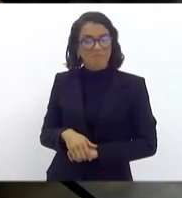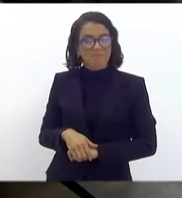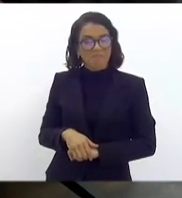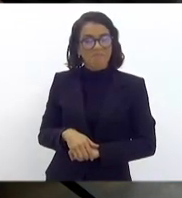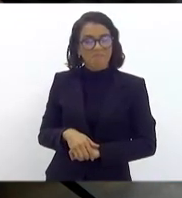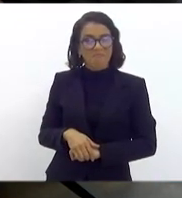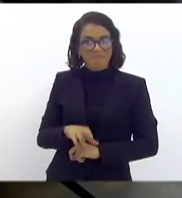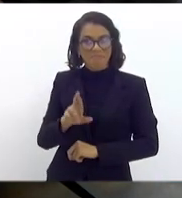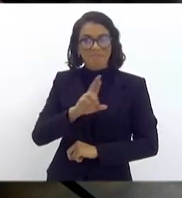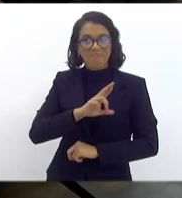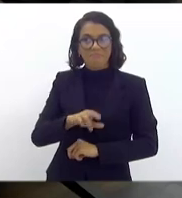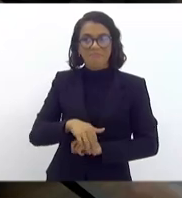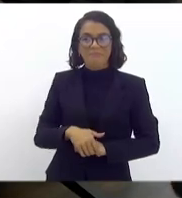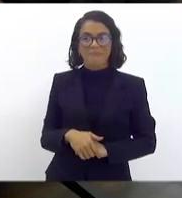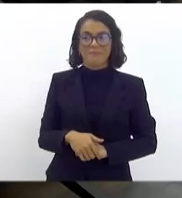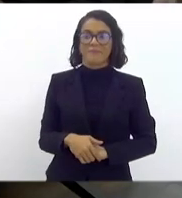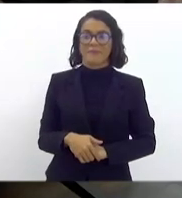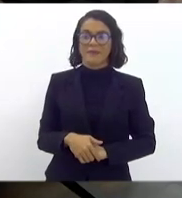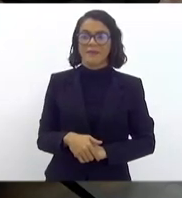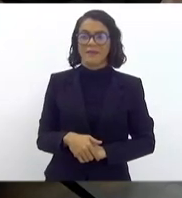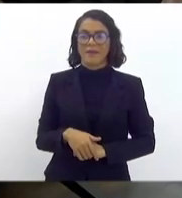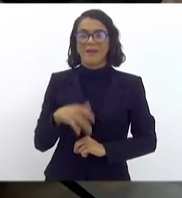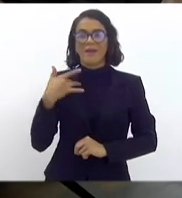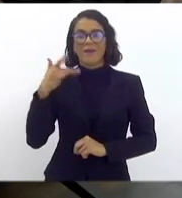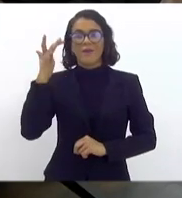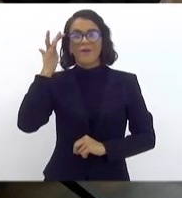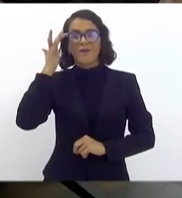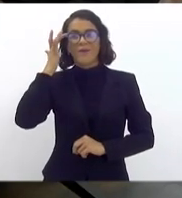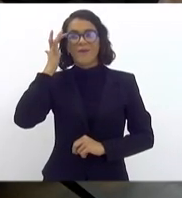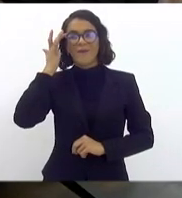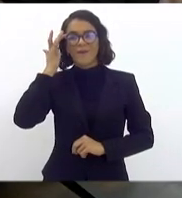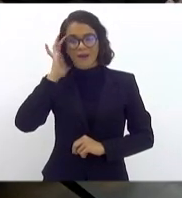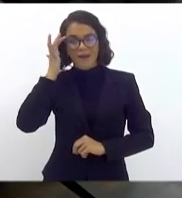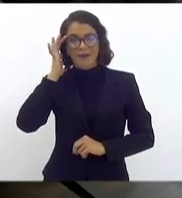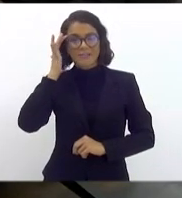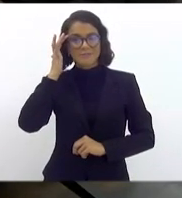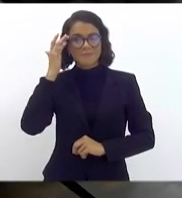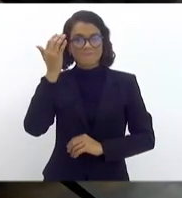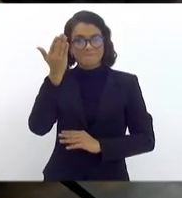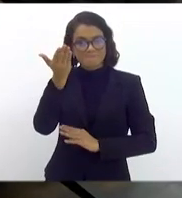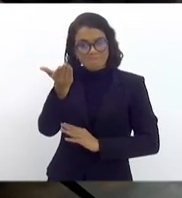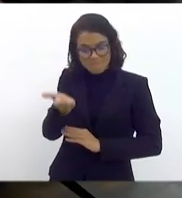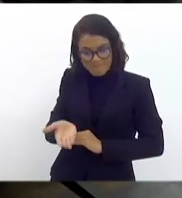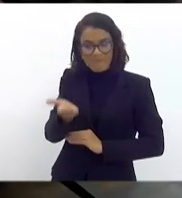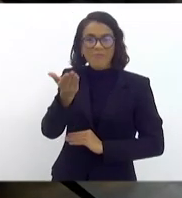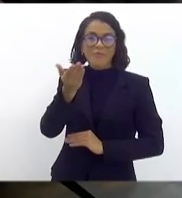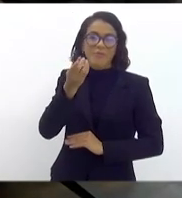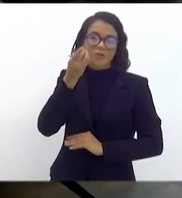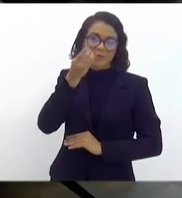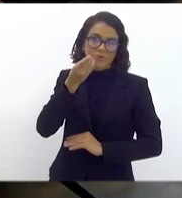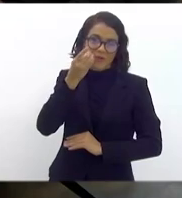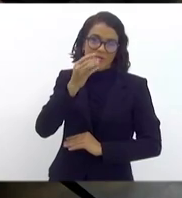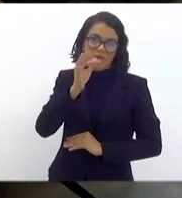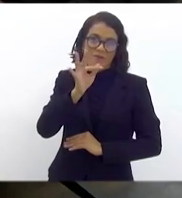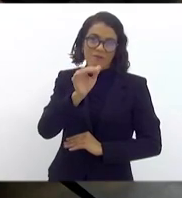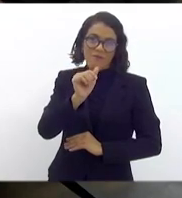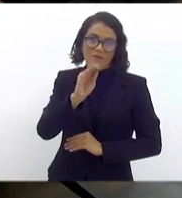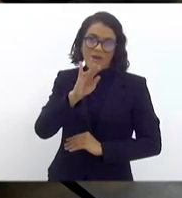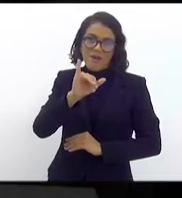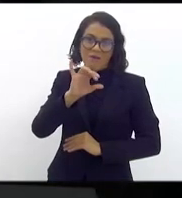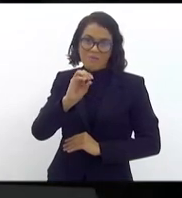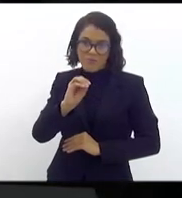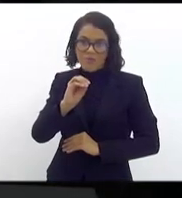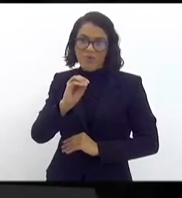a resposta. Eu acho que o excelentíssimo senhor deputado Fábio Silva acabou de ler é